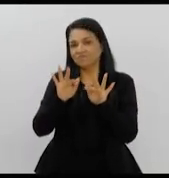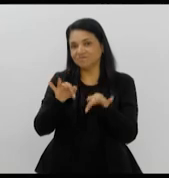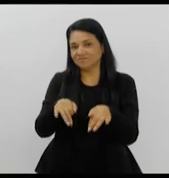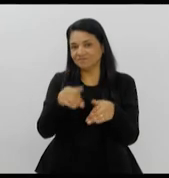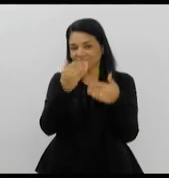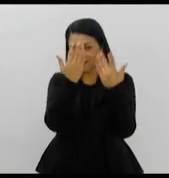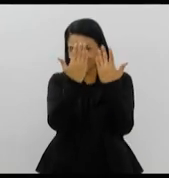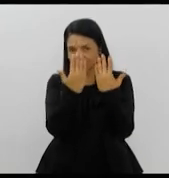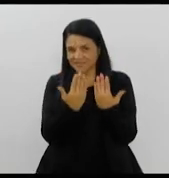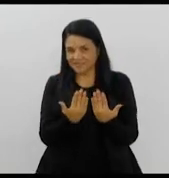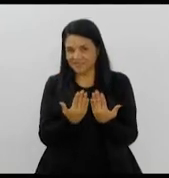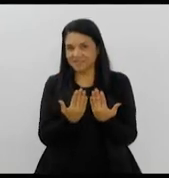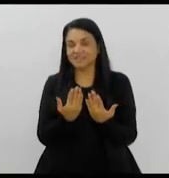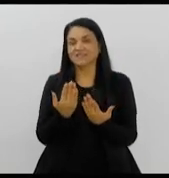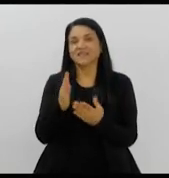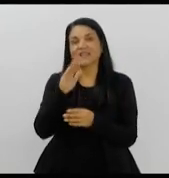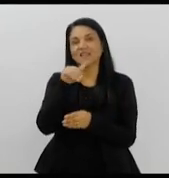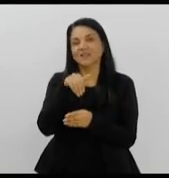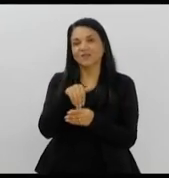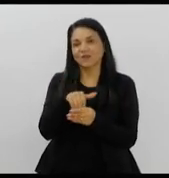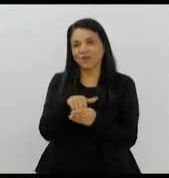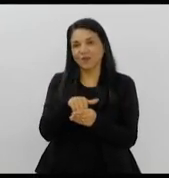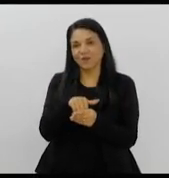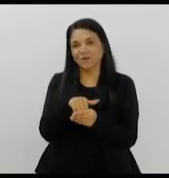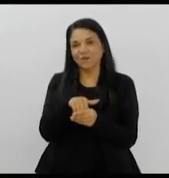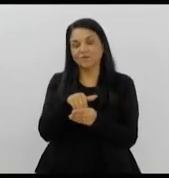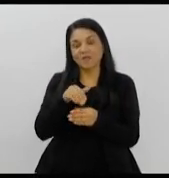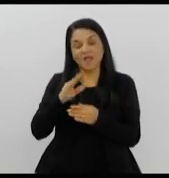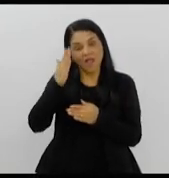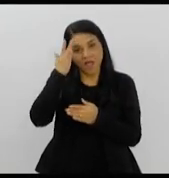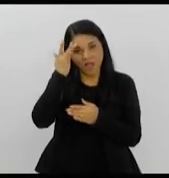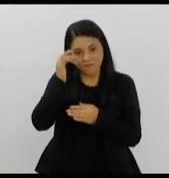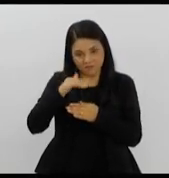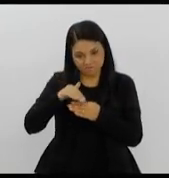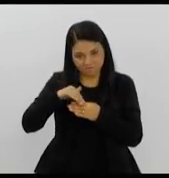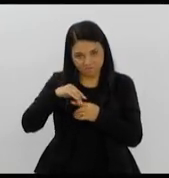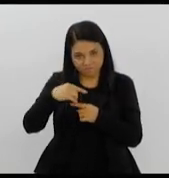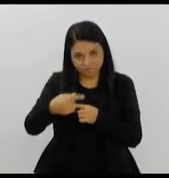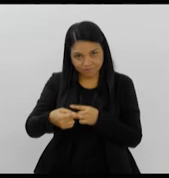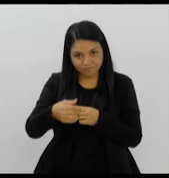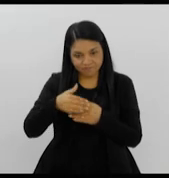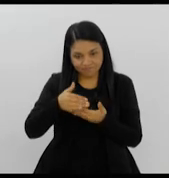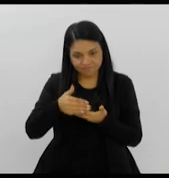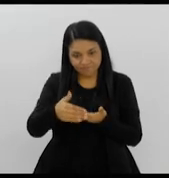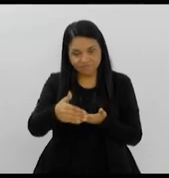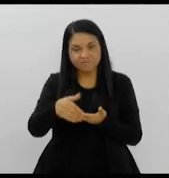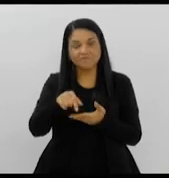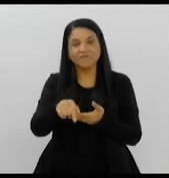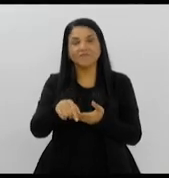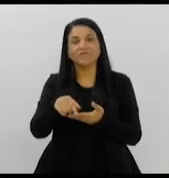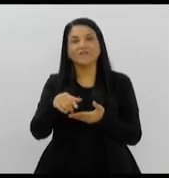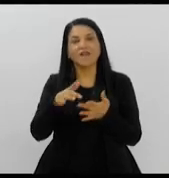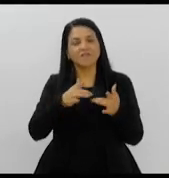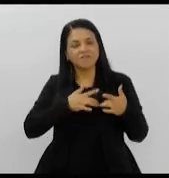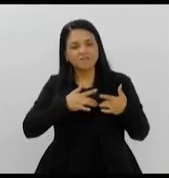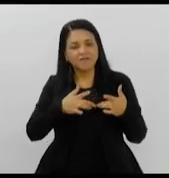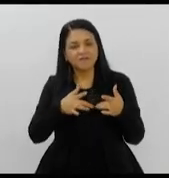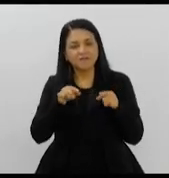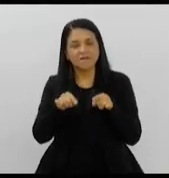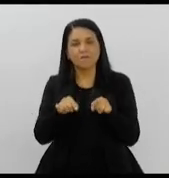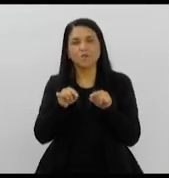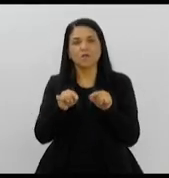análise eleitoral para, a partir da manhã, começarmos a nos dedicar